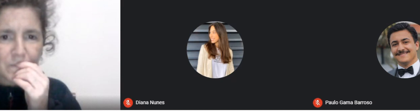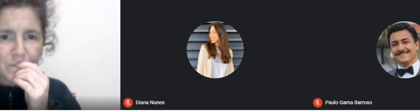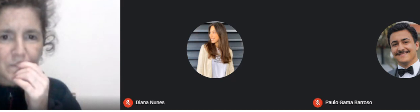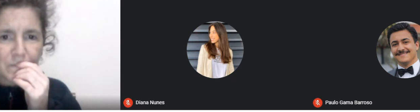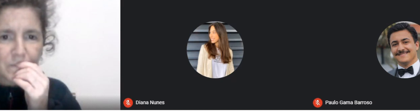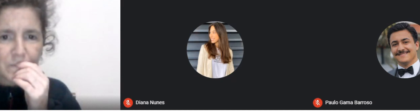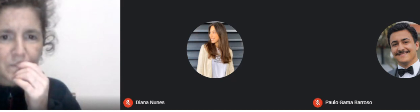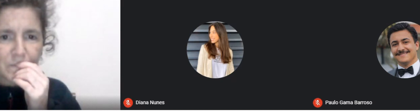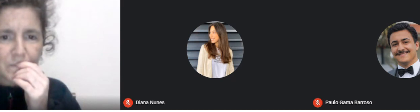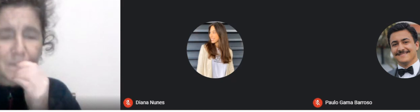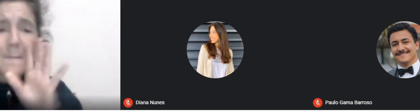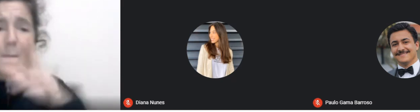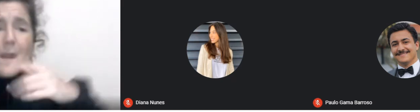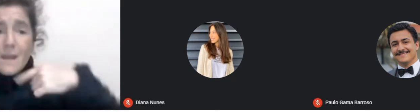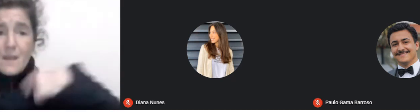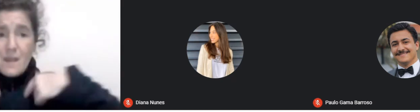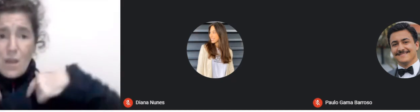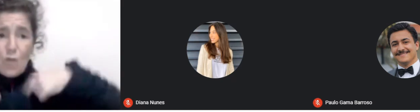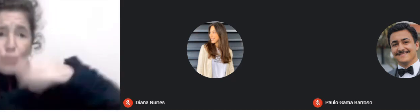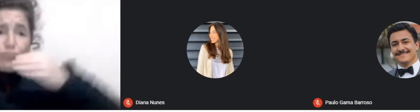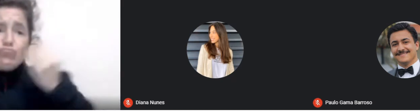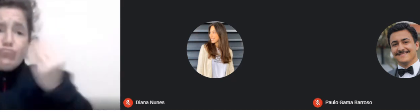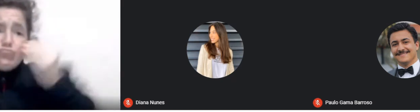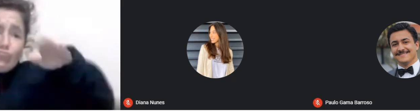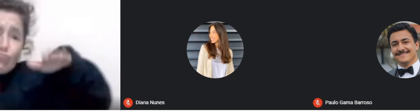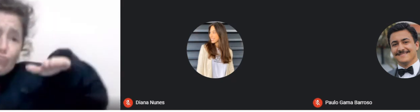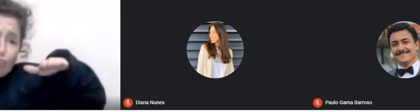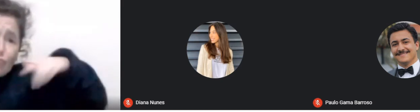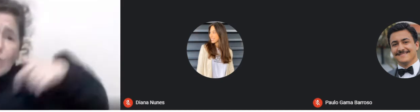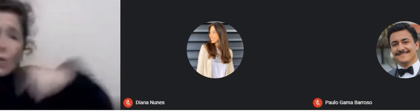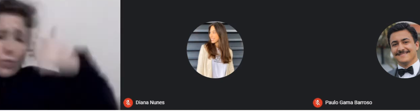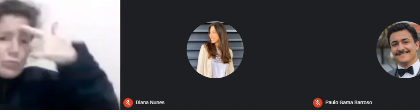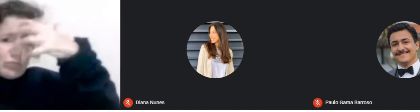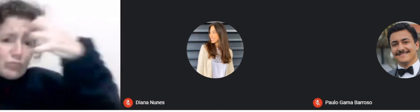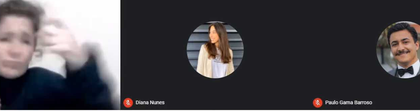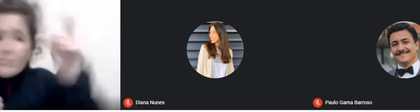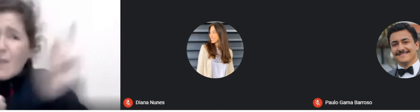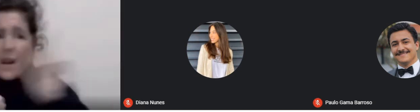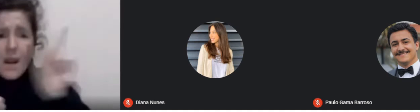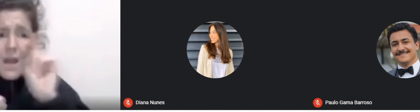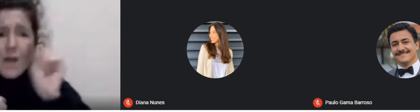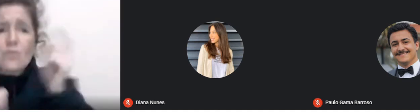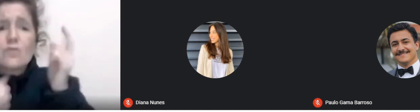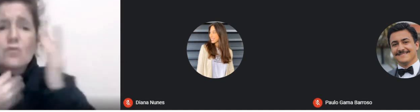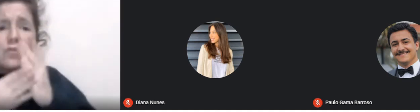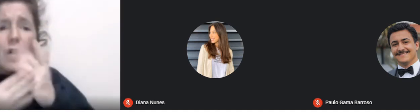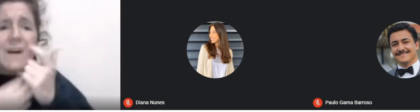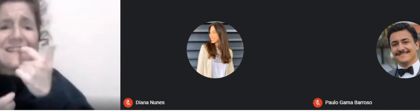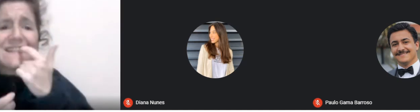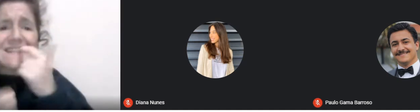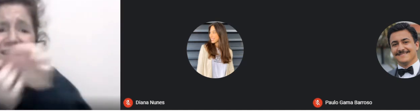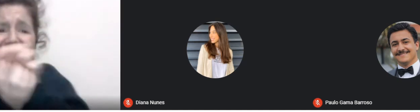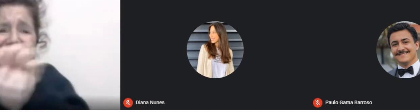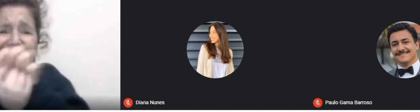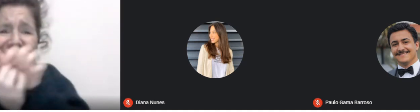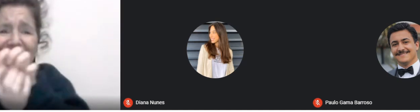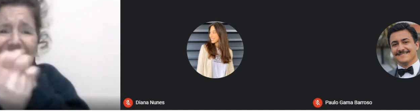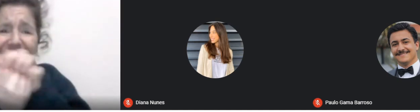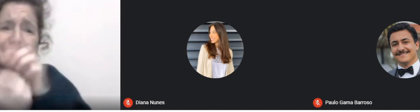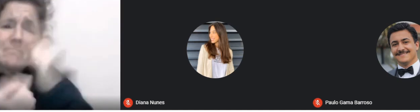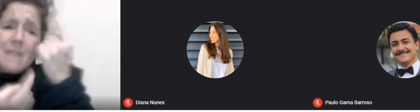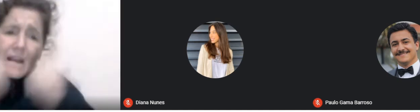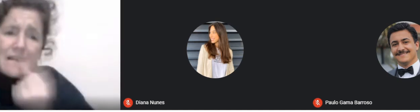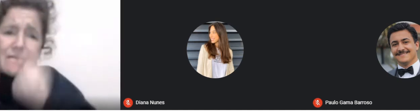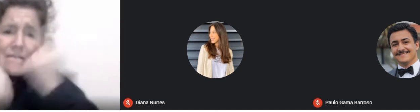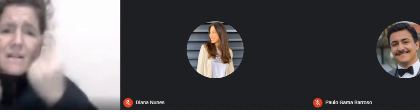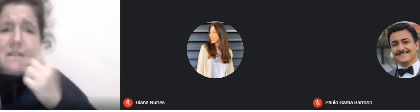e Verdade, o aí André diz, começa. verdade. Ok. E a Sofia diz que começou logo assim de pequenininha, portanto, nunca teve assim dores de cabeça,